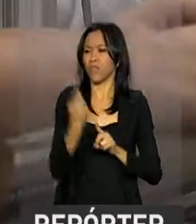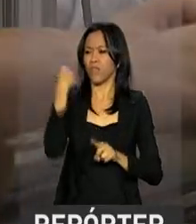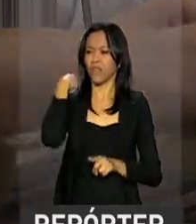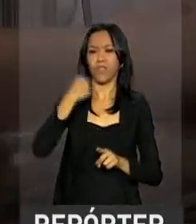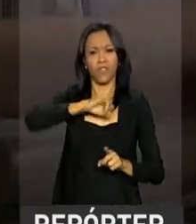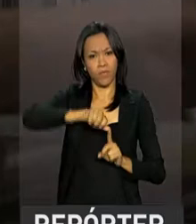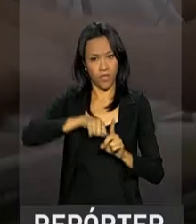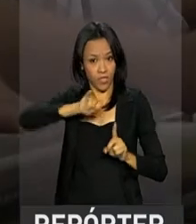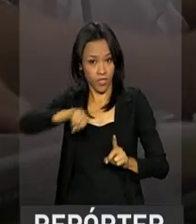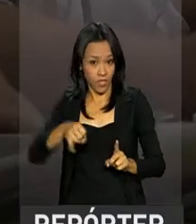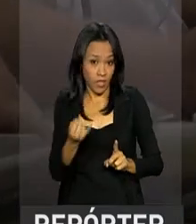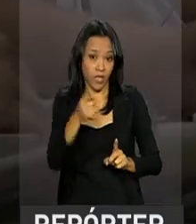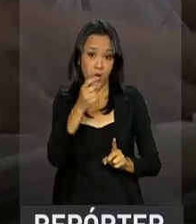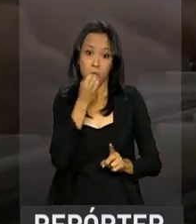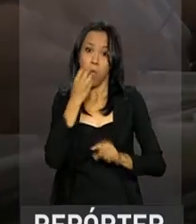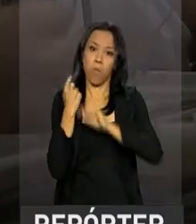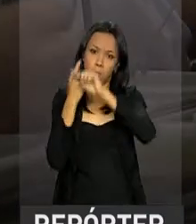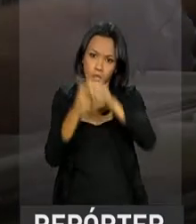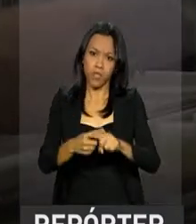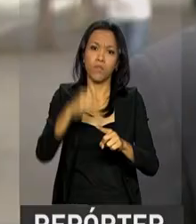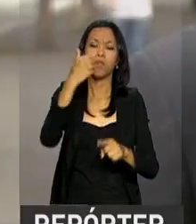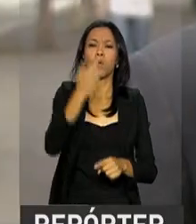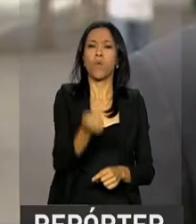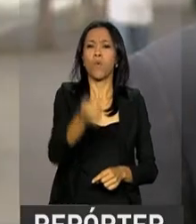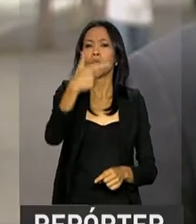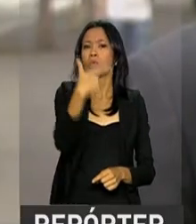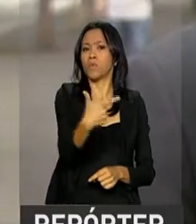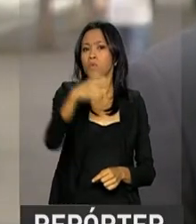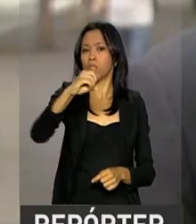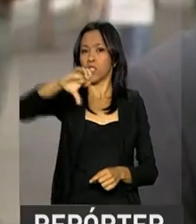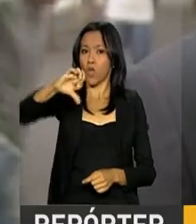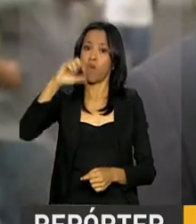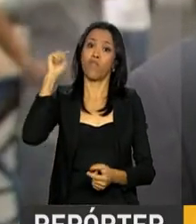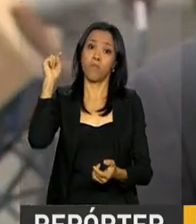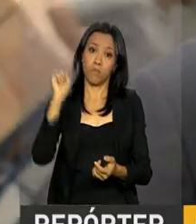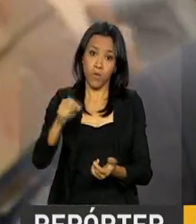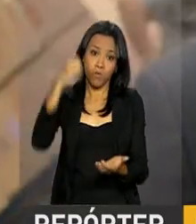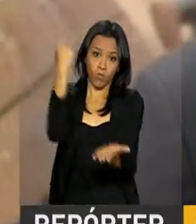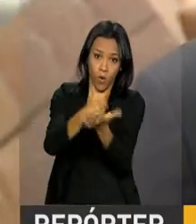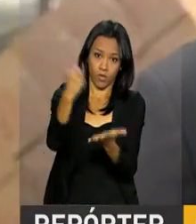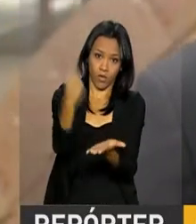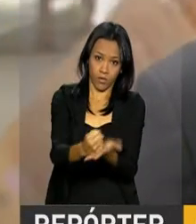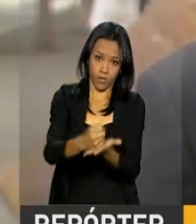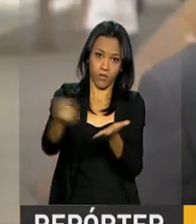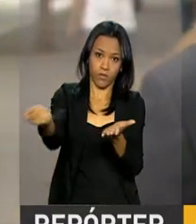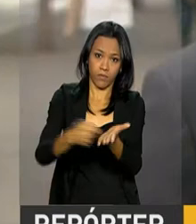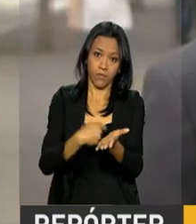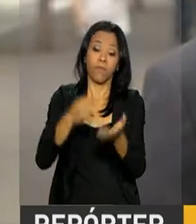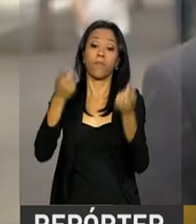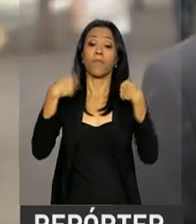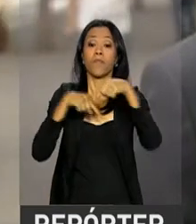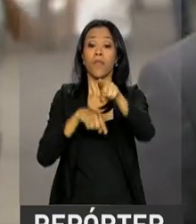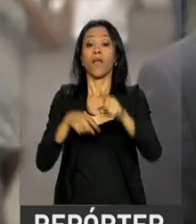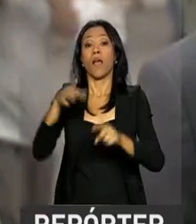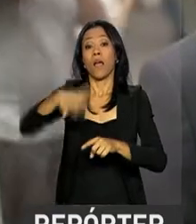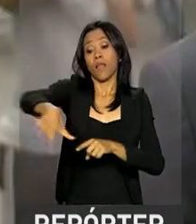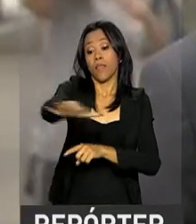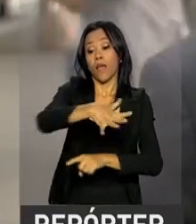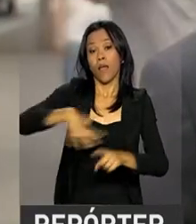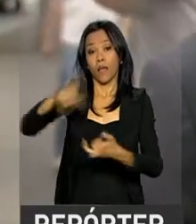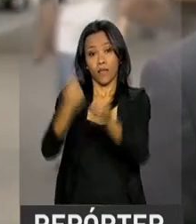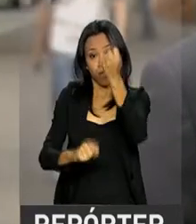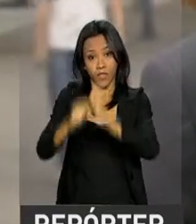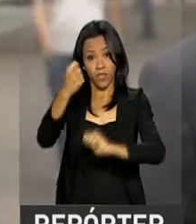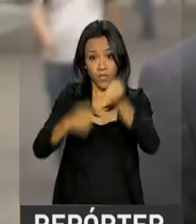chega a quase 209 mil contratações os números do ministério do trabalho mostram que a indústria com mais de 25 mil e 500